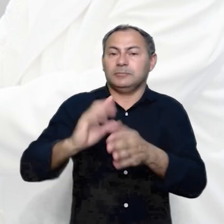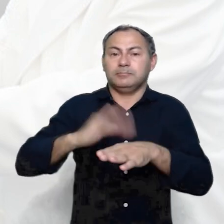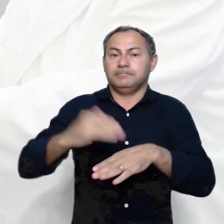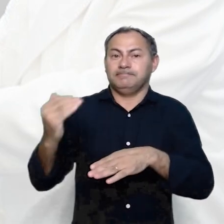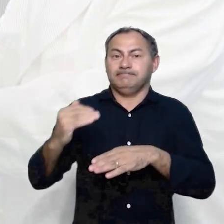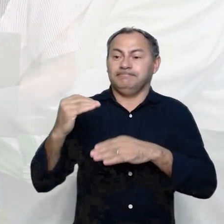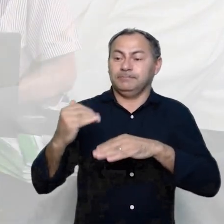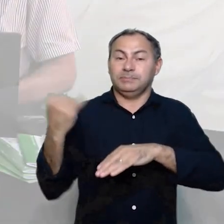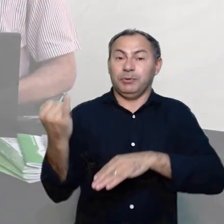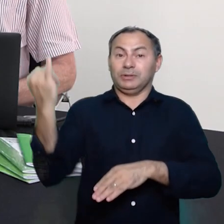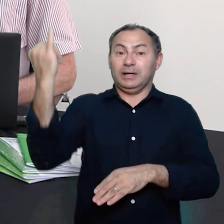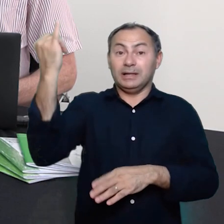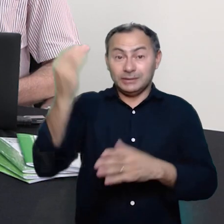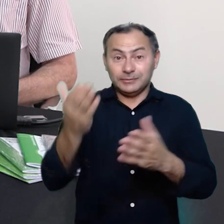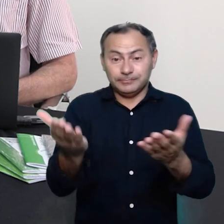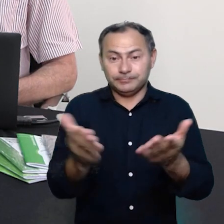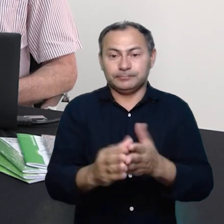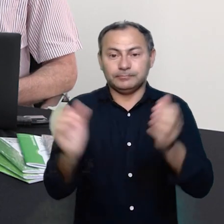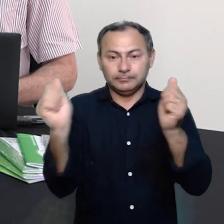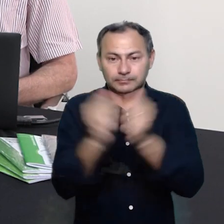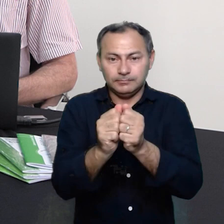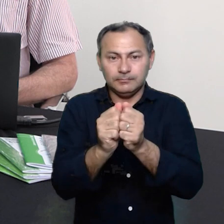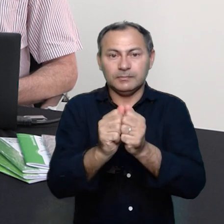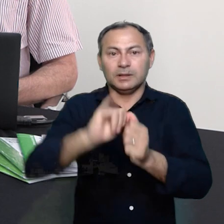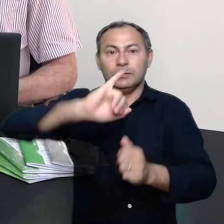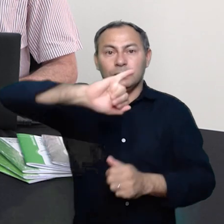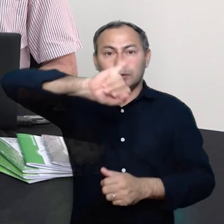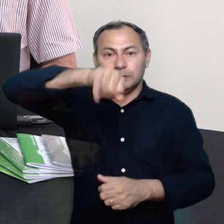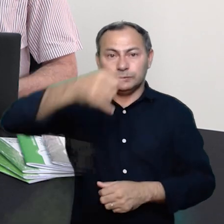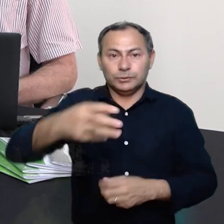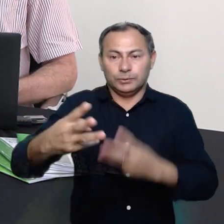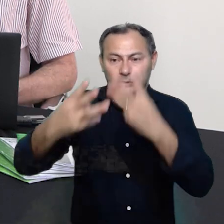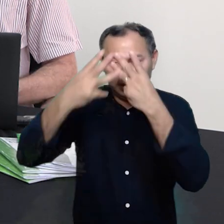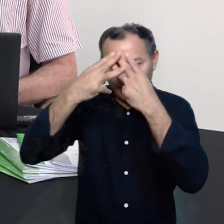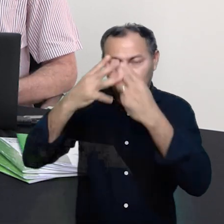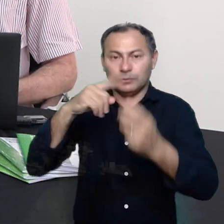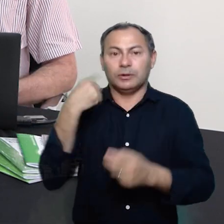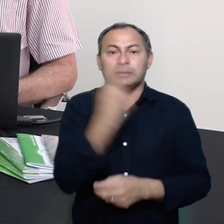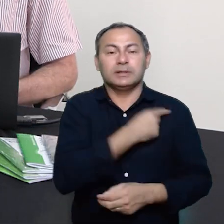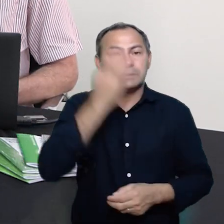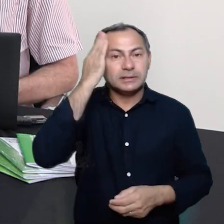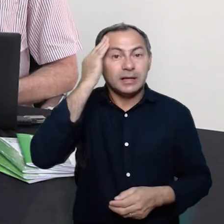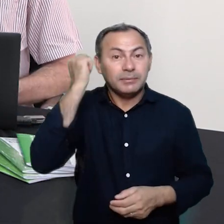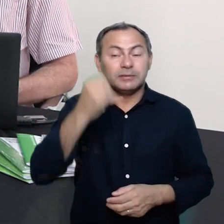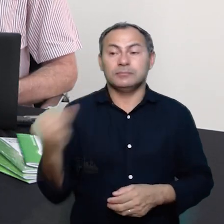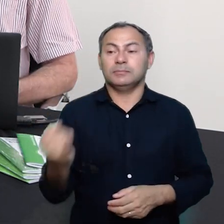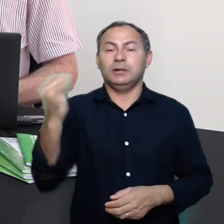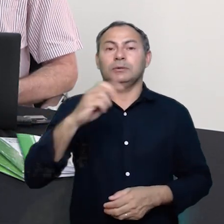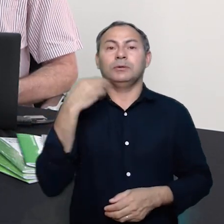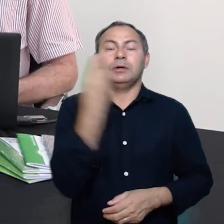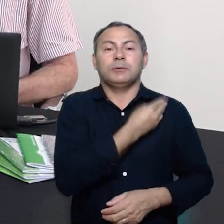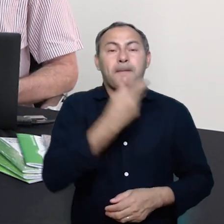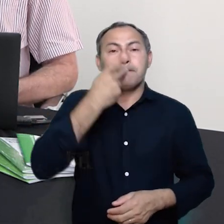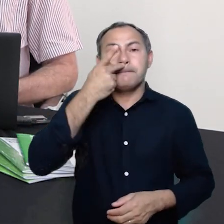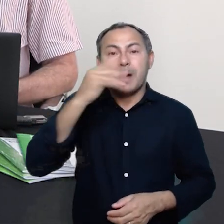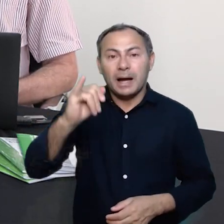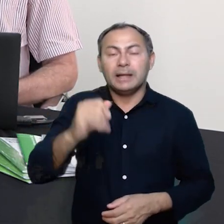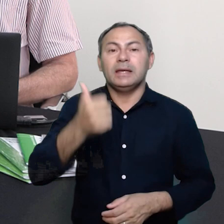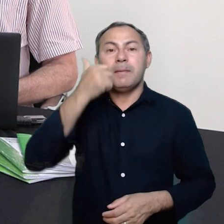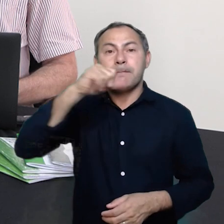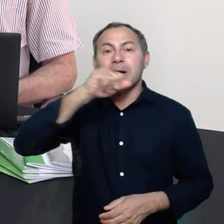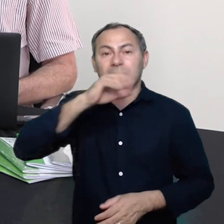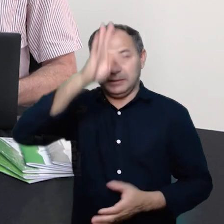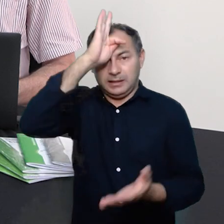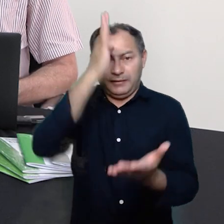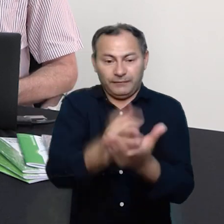maiores. Então, é junto com os judeus que nós descobrimos a riqueza dos nossos pais e mães da fé.